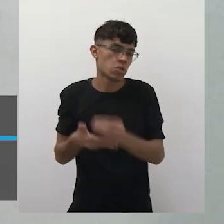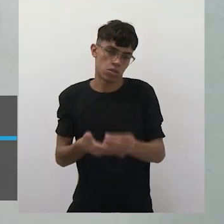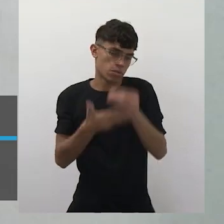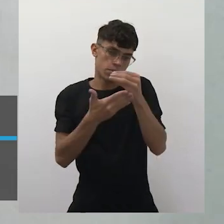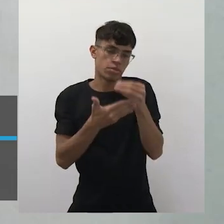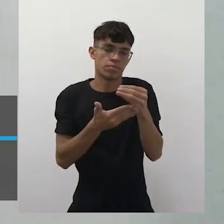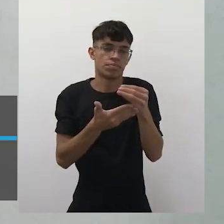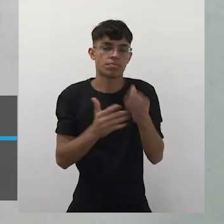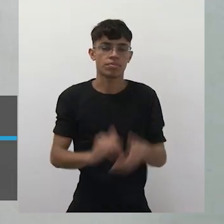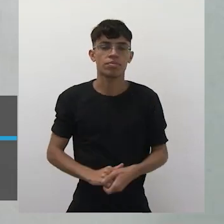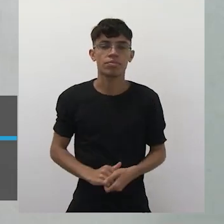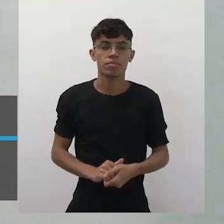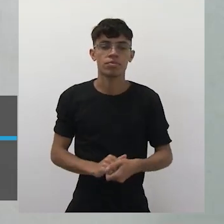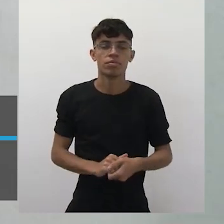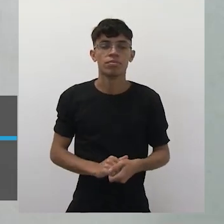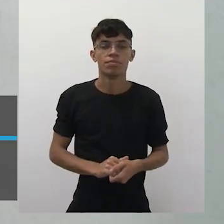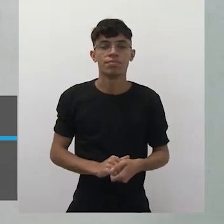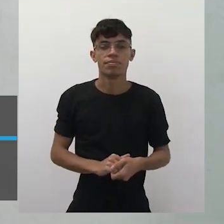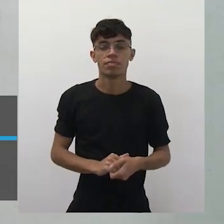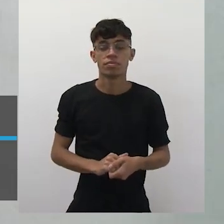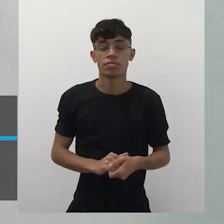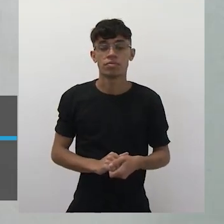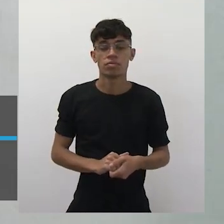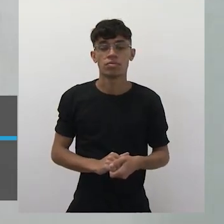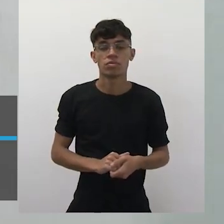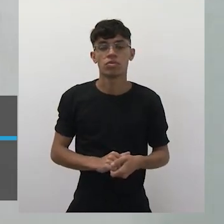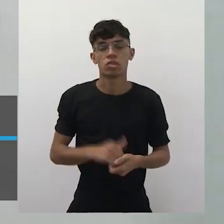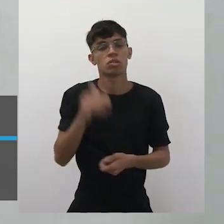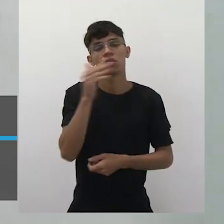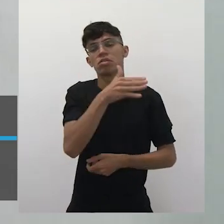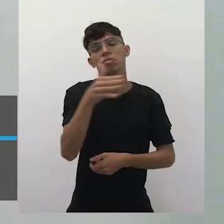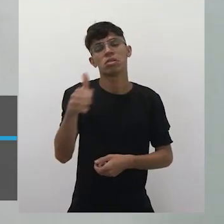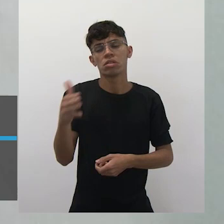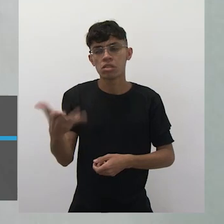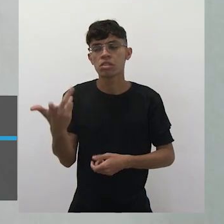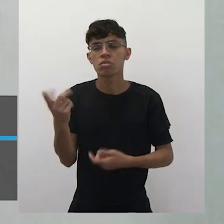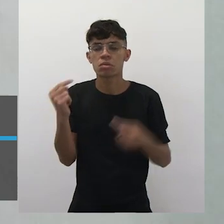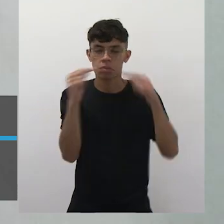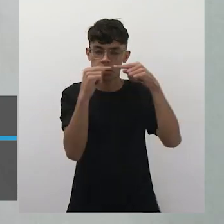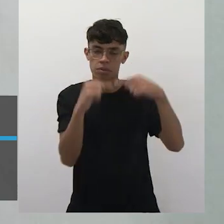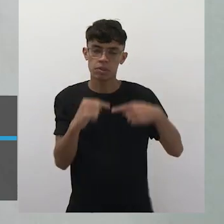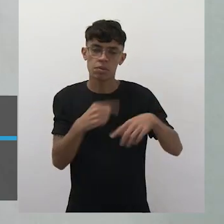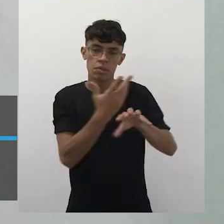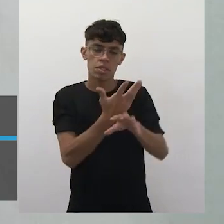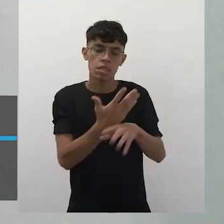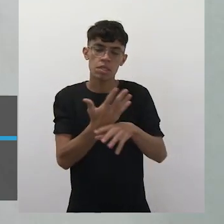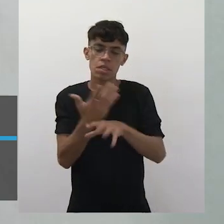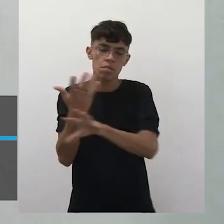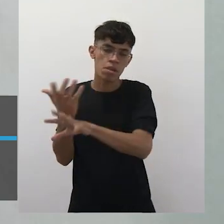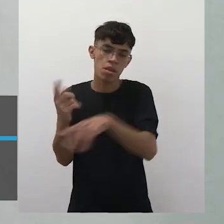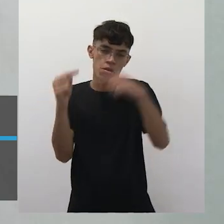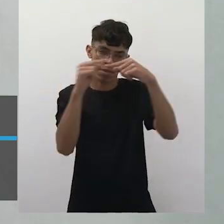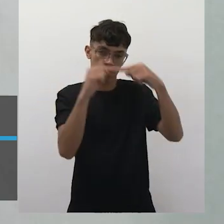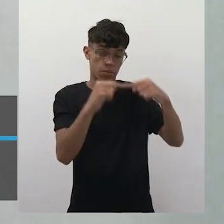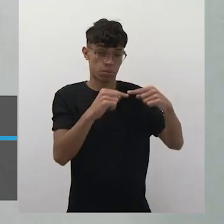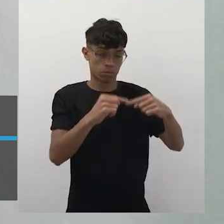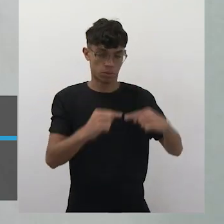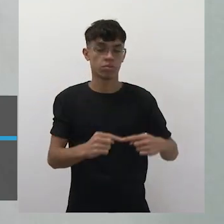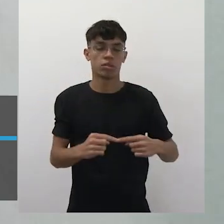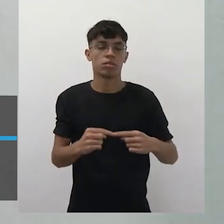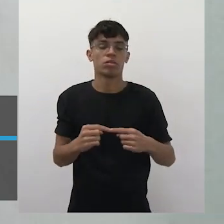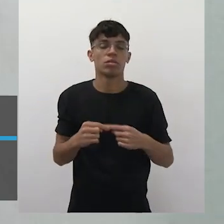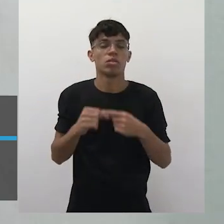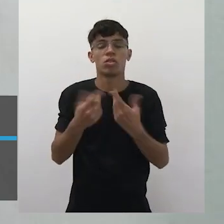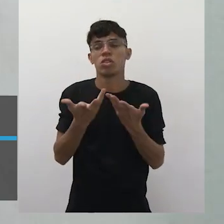sustentabilidade, pode contar com o envolvimento de todos os componentes e áreas, né, e que vai aí potencializar